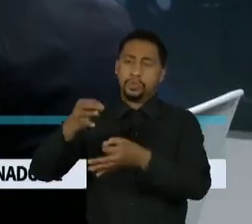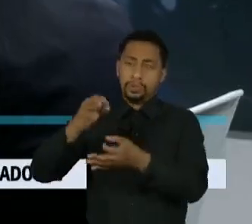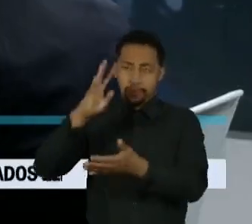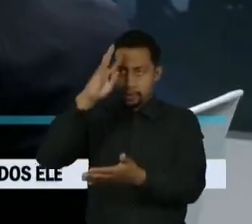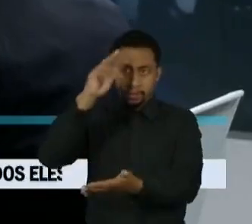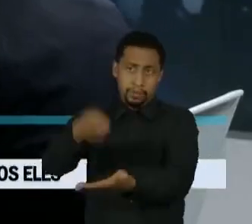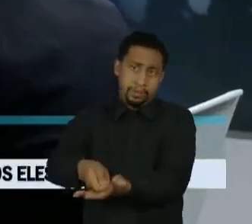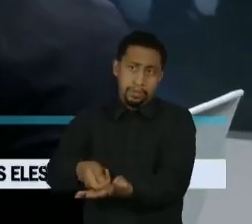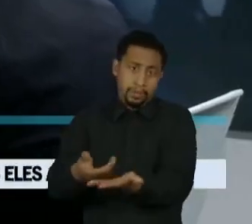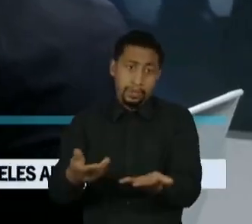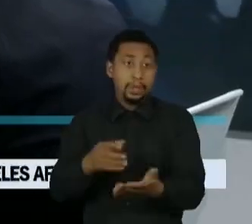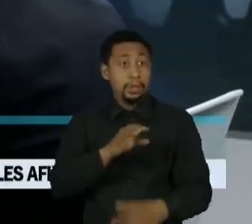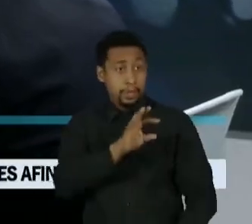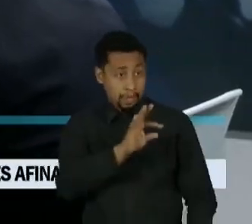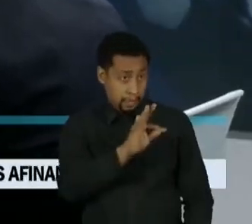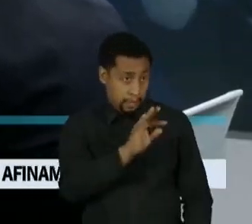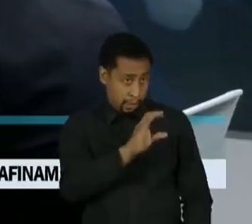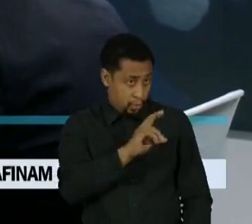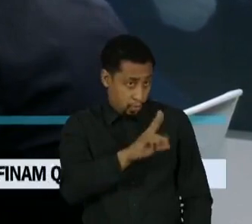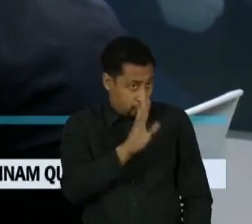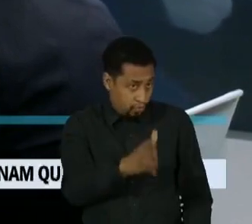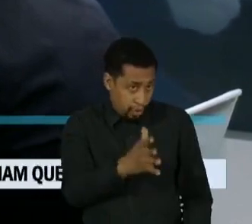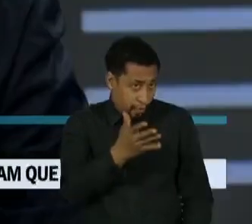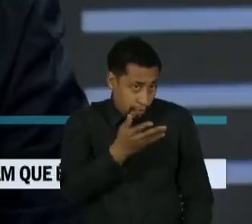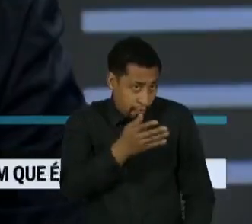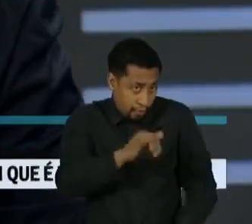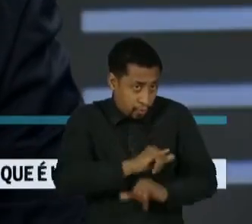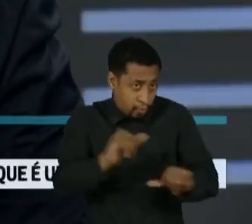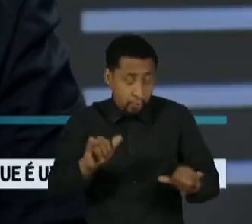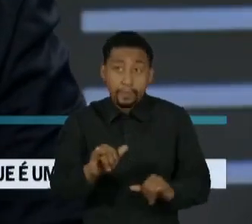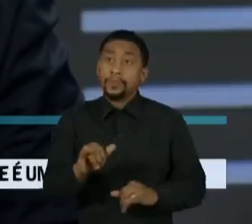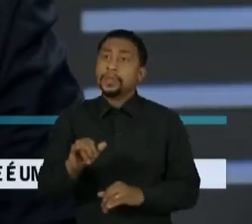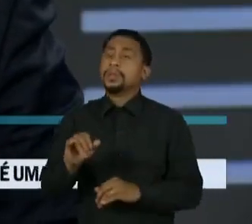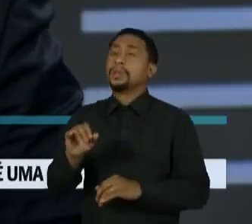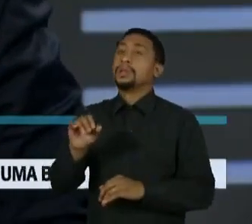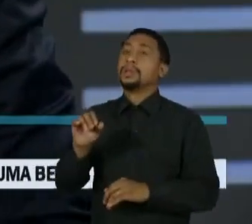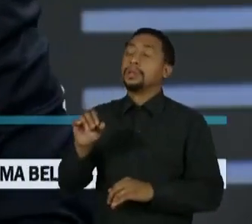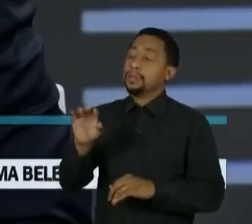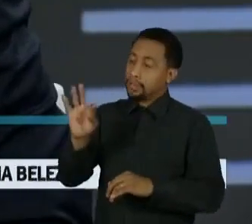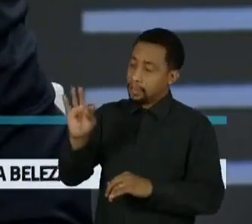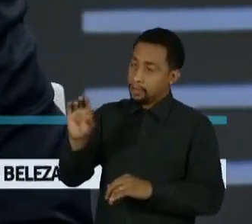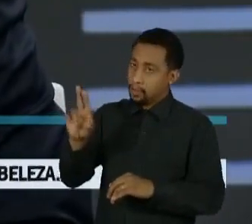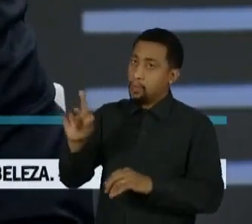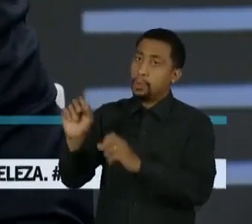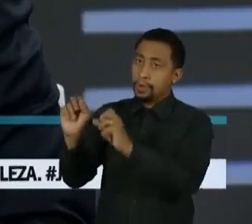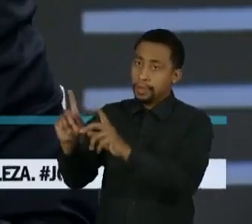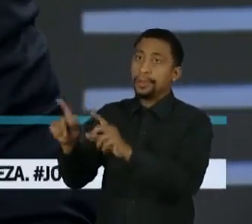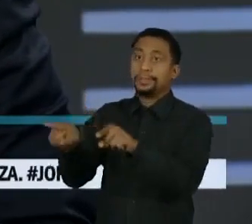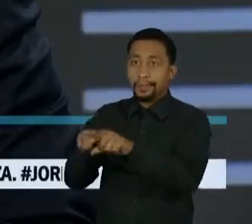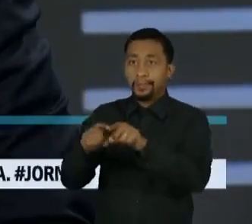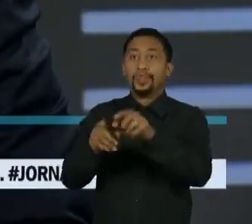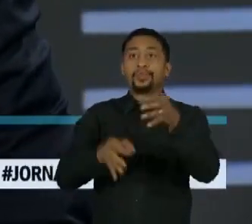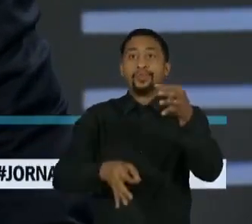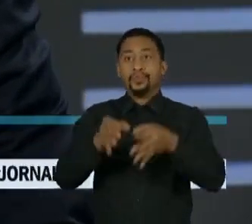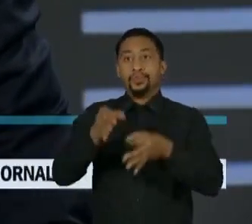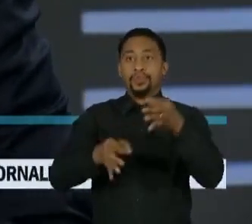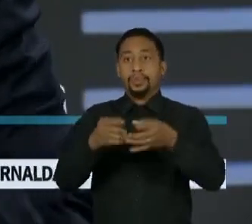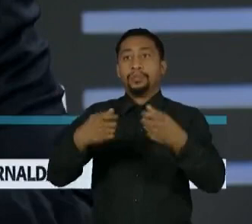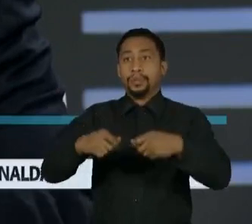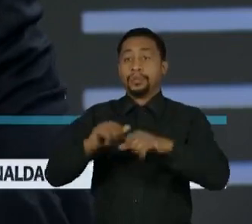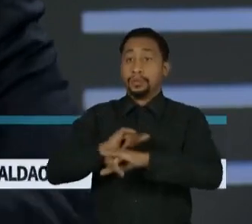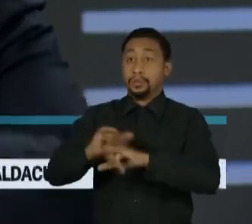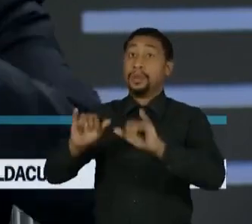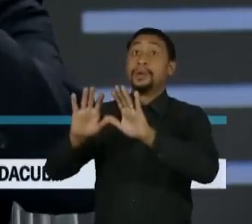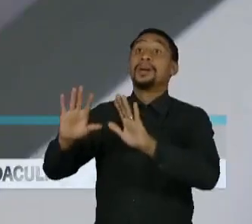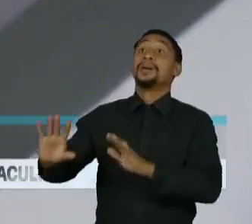agora é mas eu judiciário não só o TCU o que que acontece é se for privado esses bens Foram importados